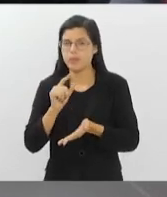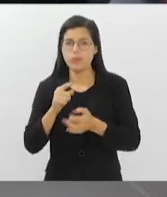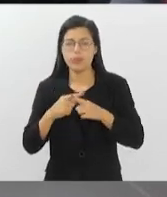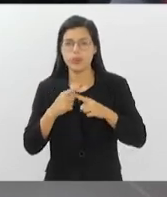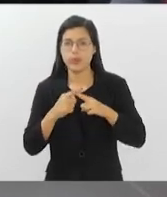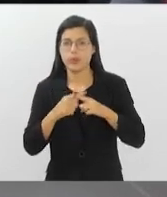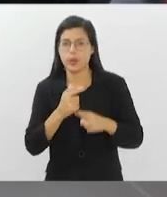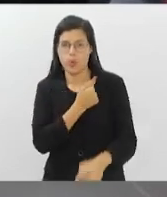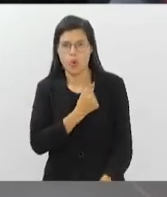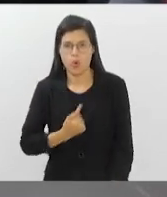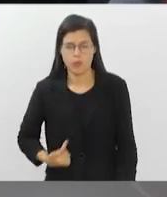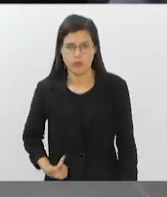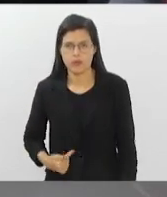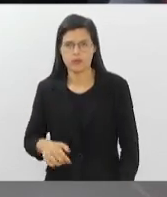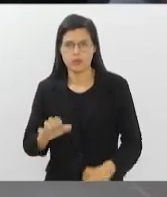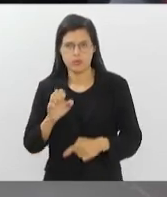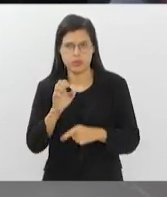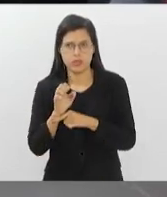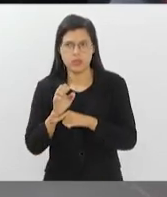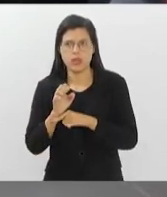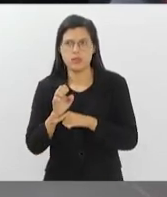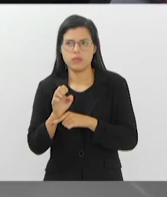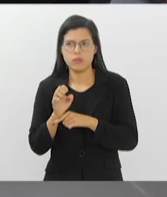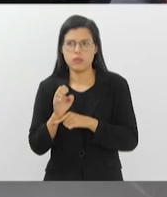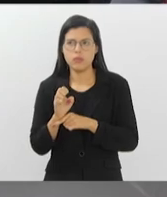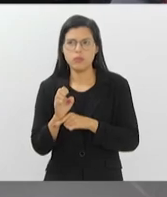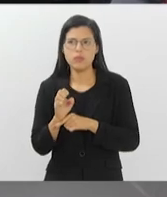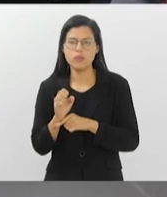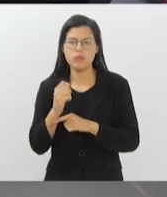do Estado, uma vez o deputado